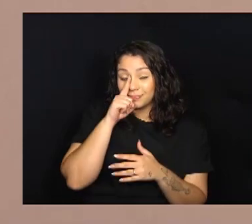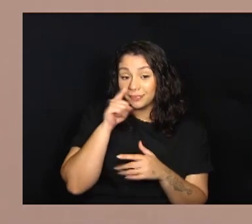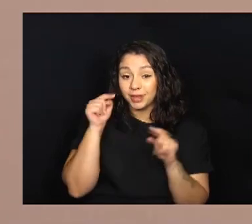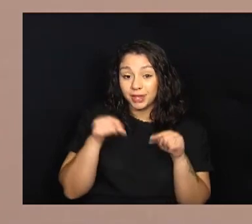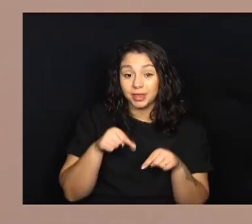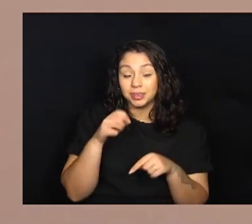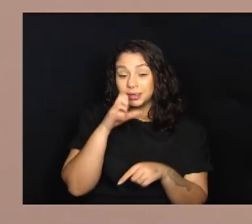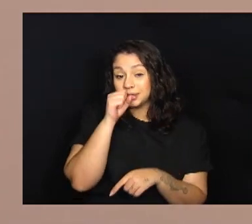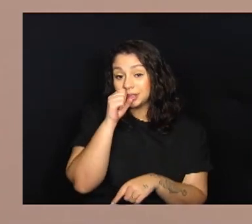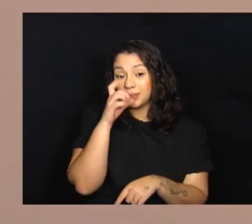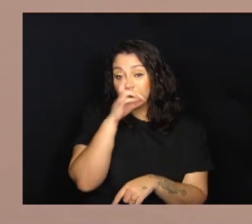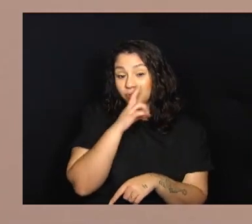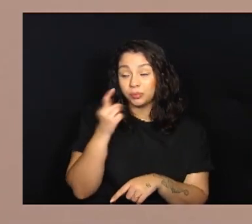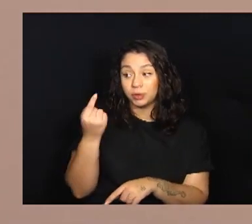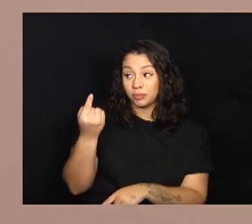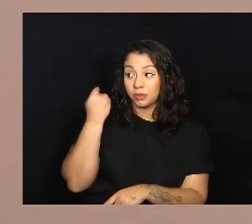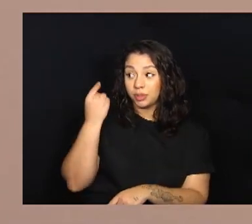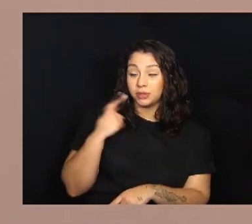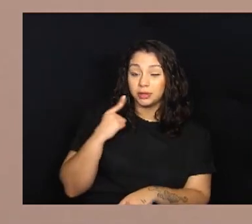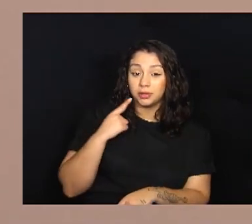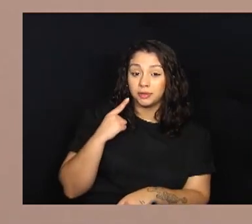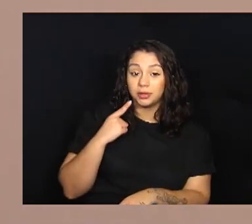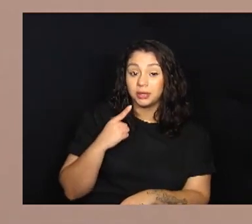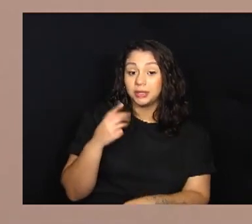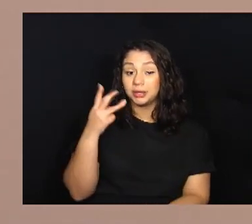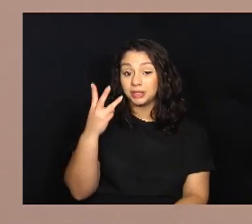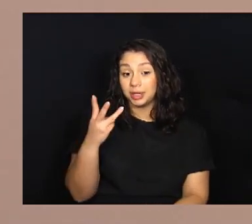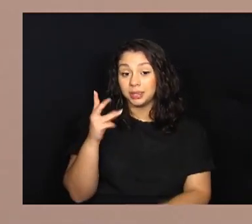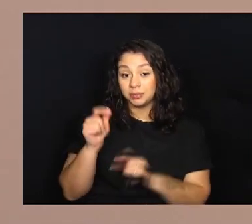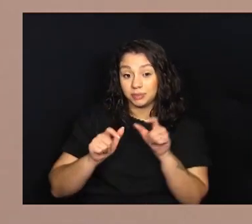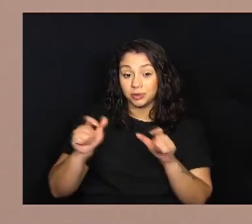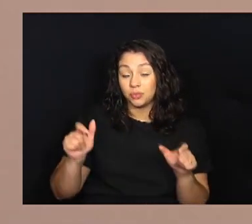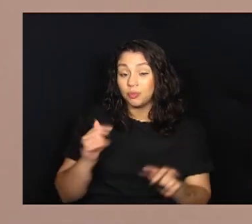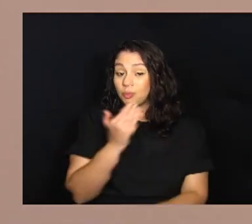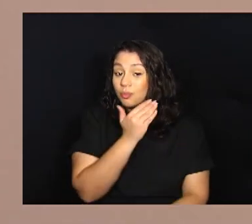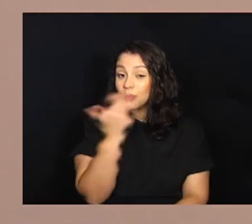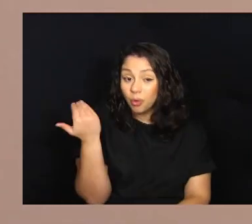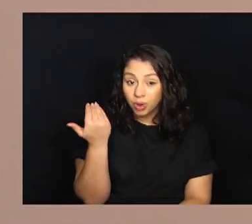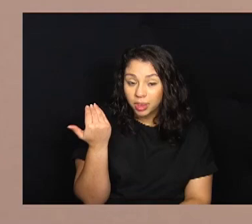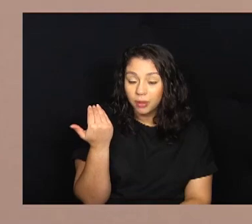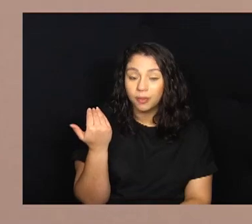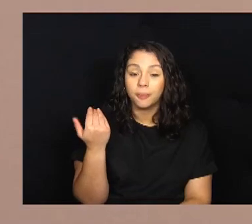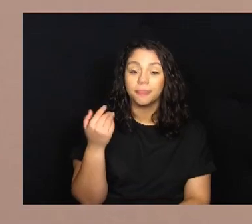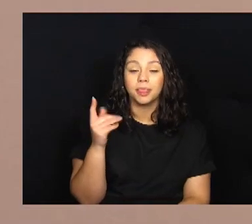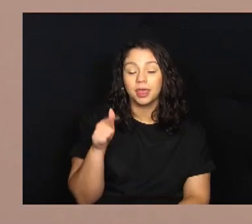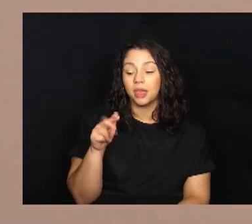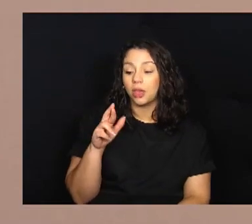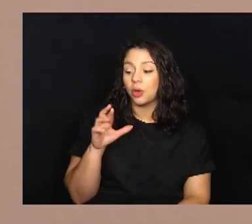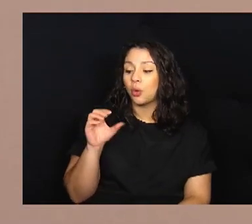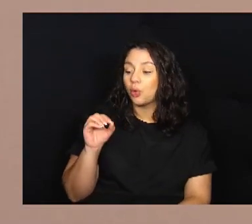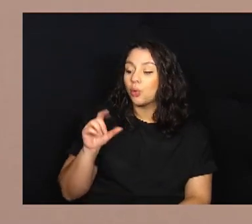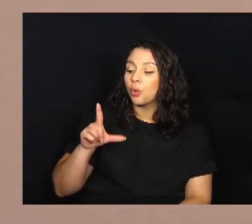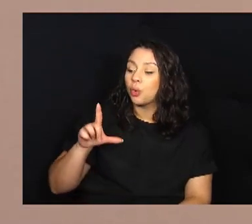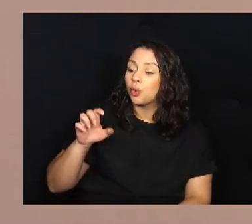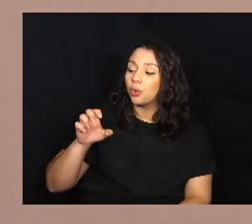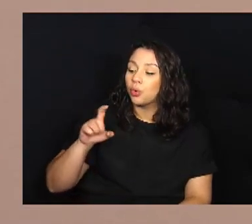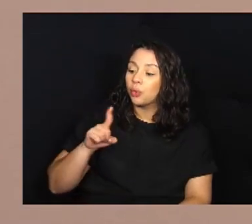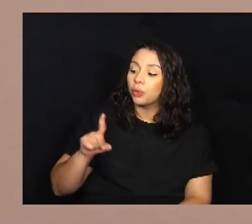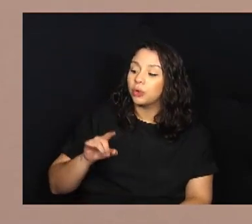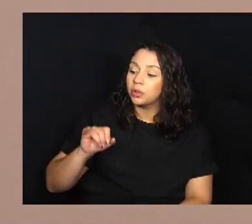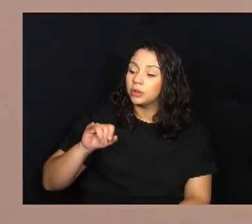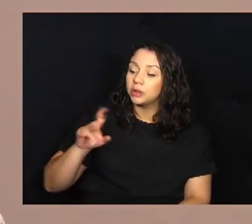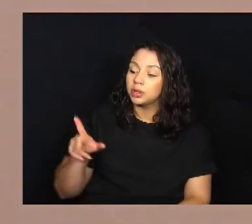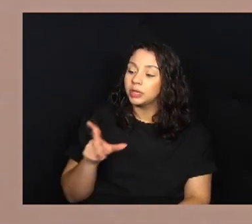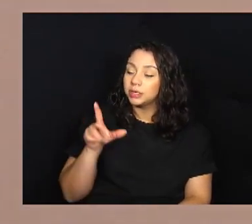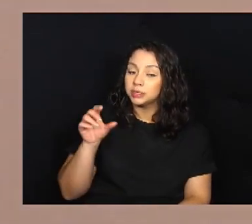rolezinho onde tiveram 3 vítimas fatais na rodovia Santos Dumont.